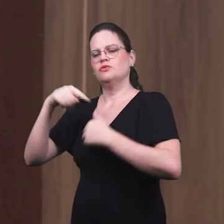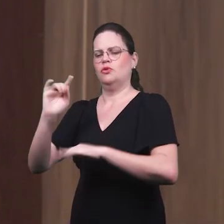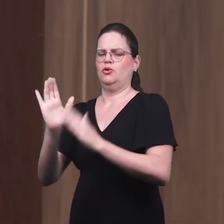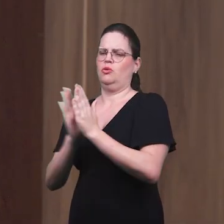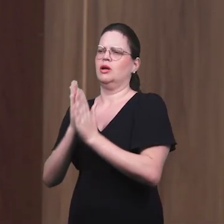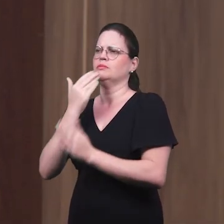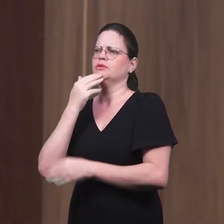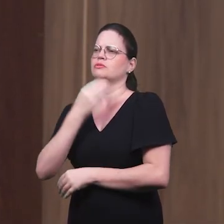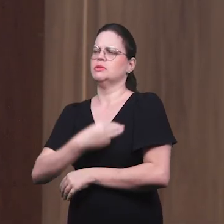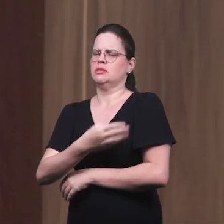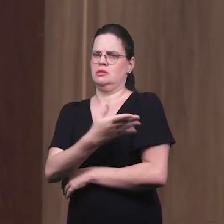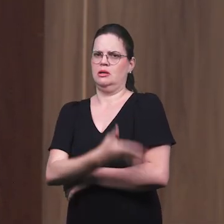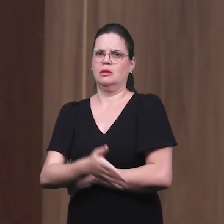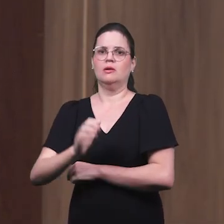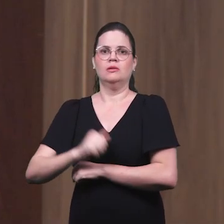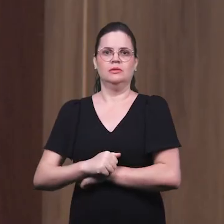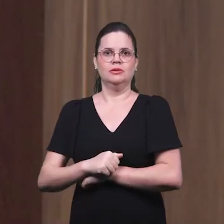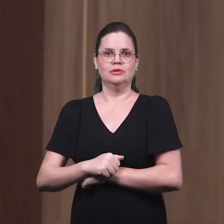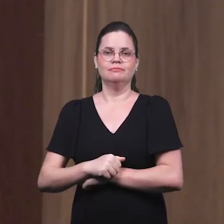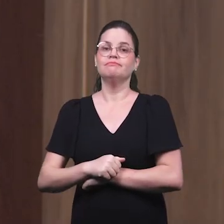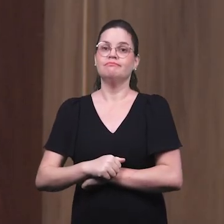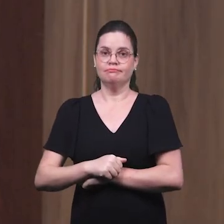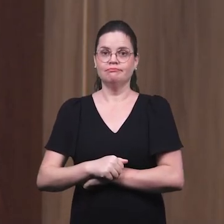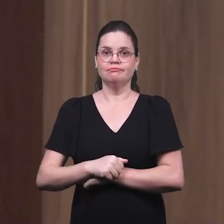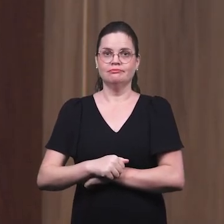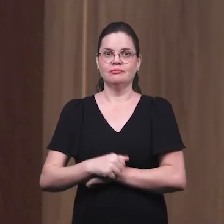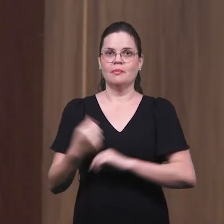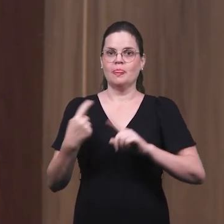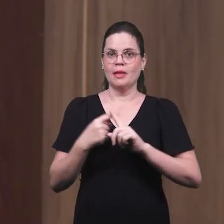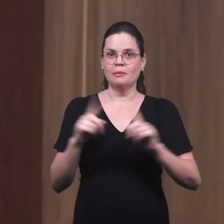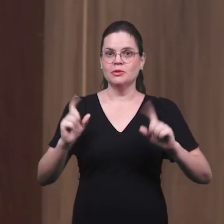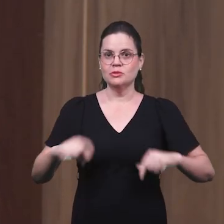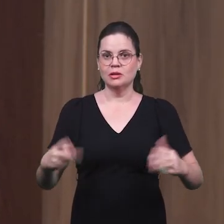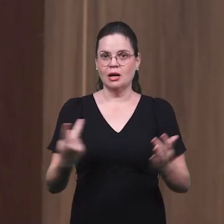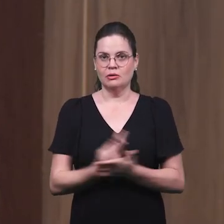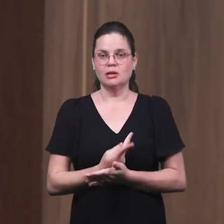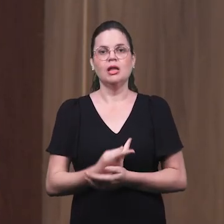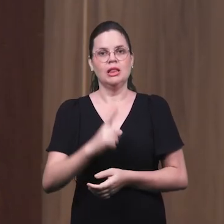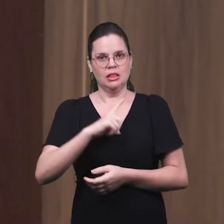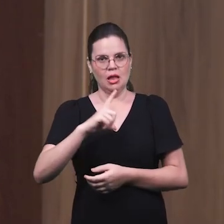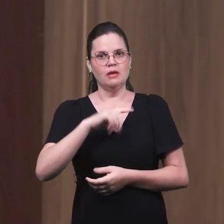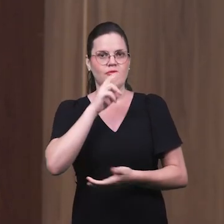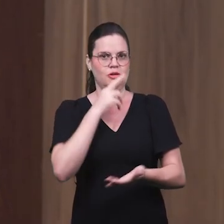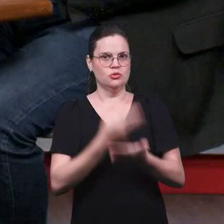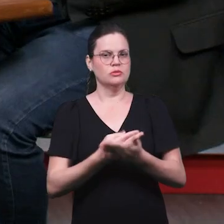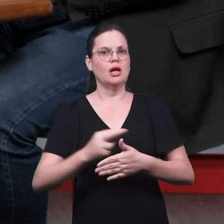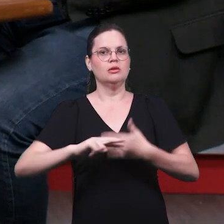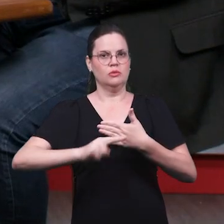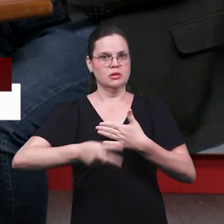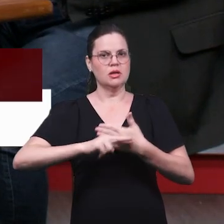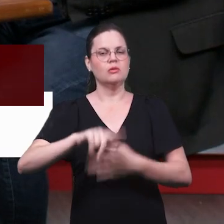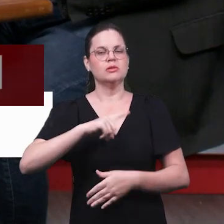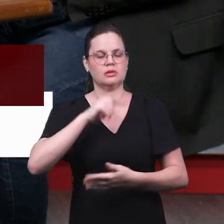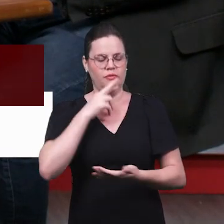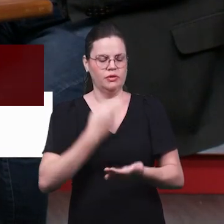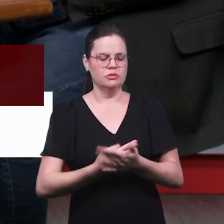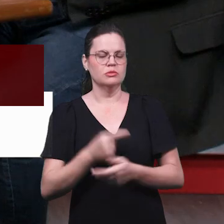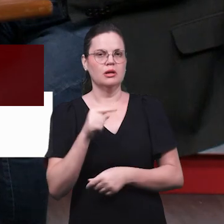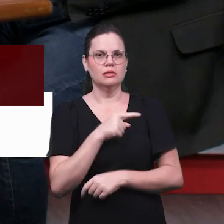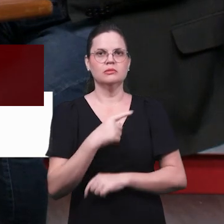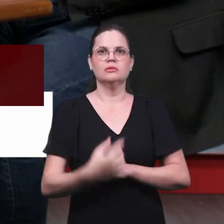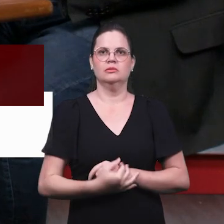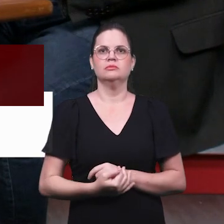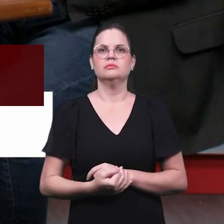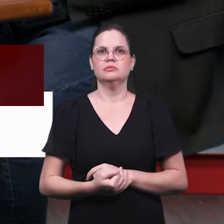tem misericórdia, Senhor. Mas vejam o seguinte, os irmãos, não ficou sem uma correção. Aquele ato, entendeu, Andréia?